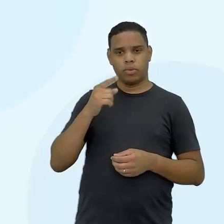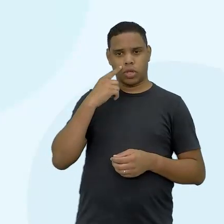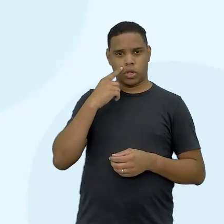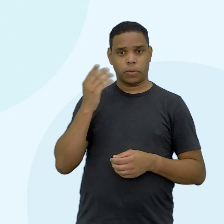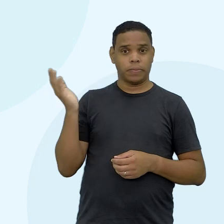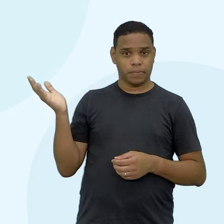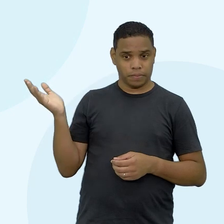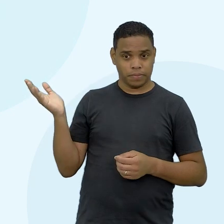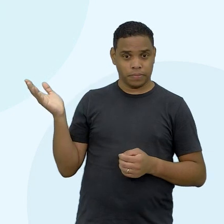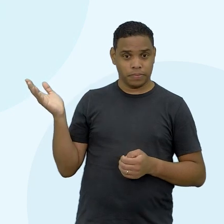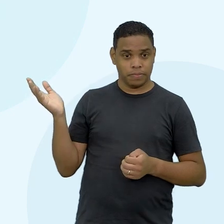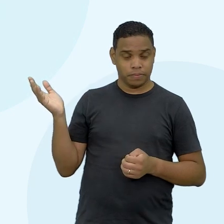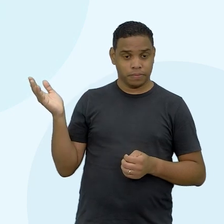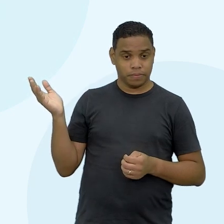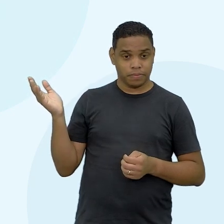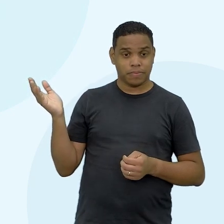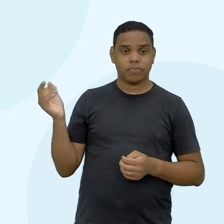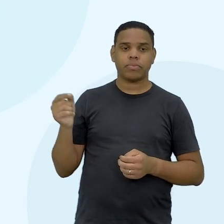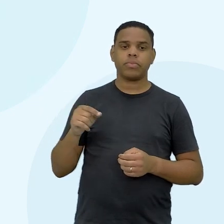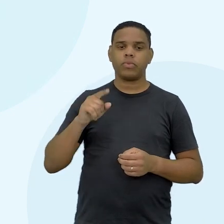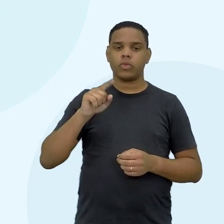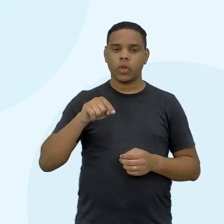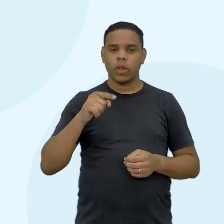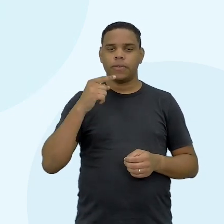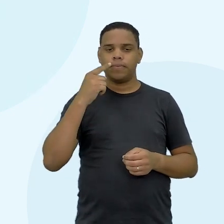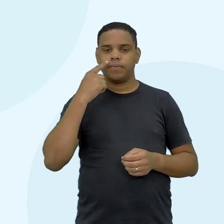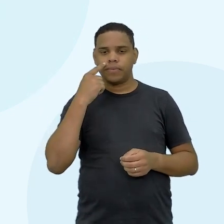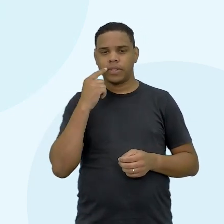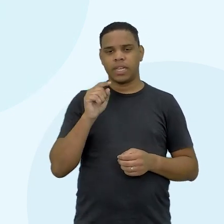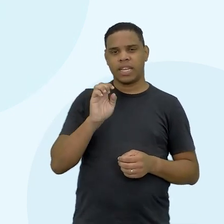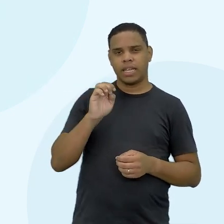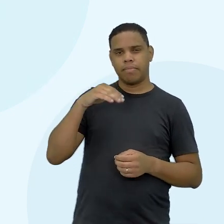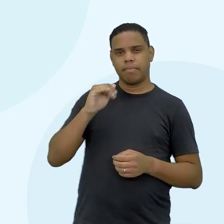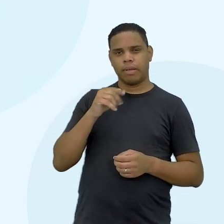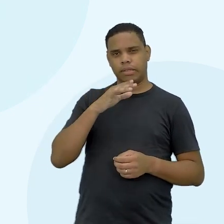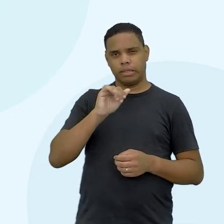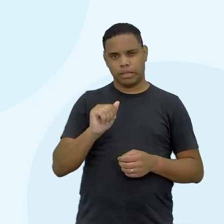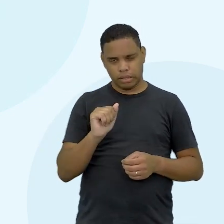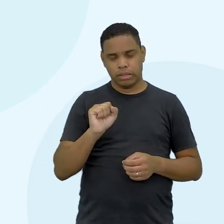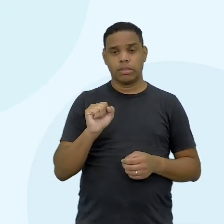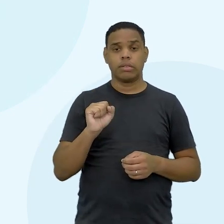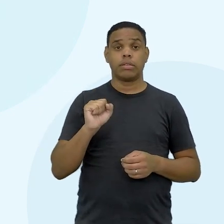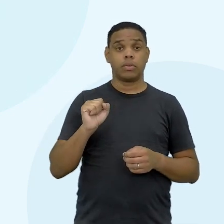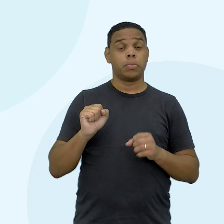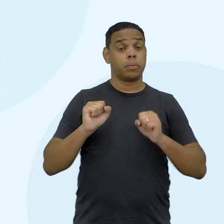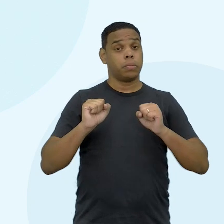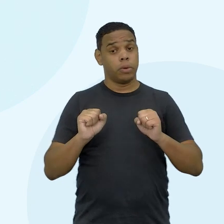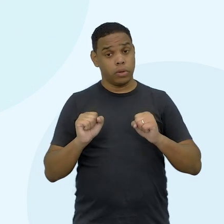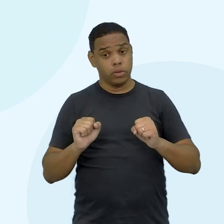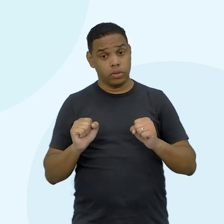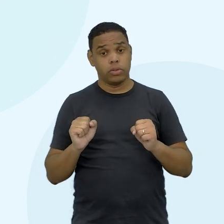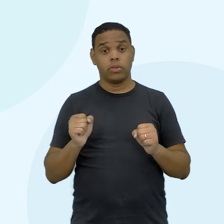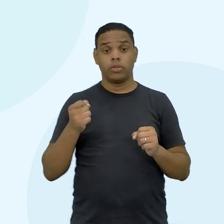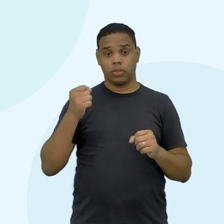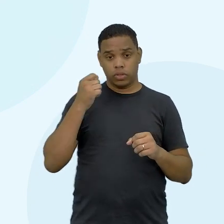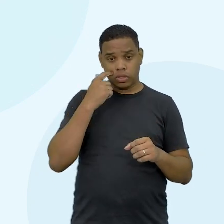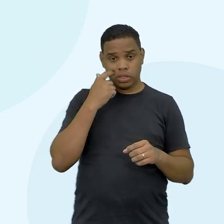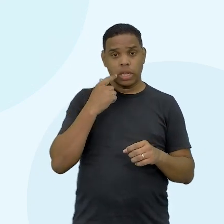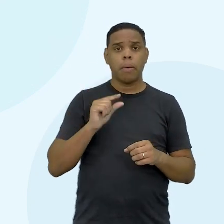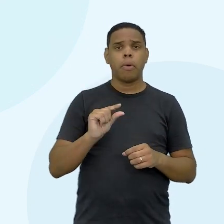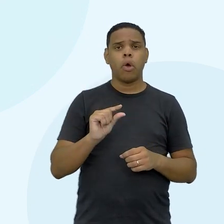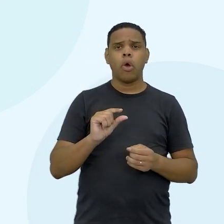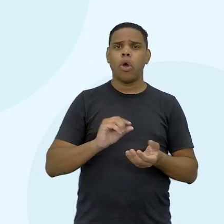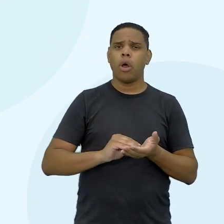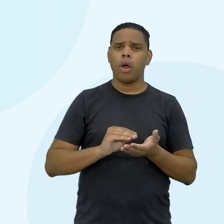vocês, que é justamente o volume ali dessas hemácias, né? Então, geralmente, olha só, tá um volume